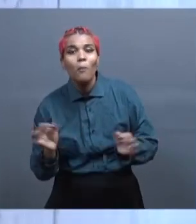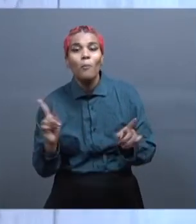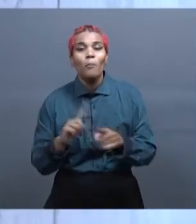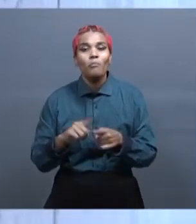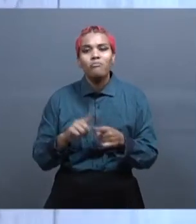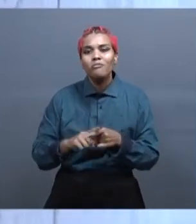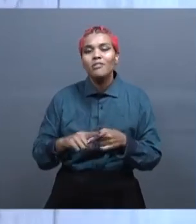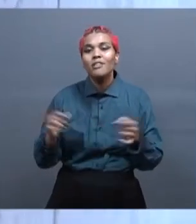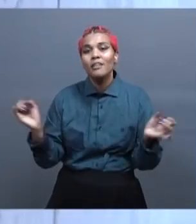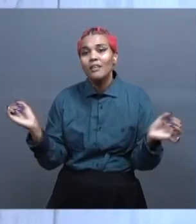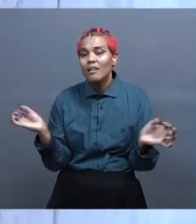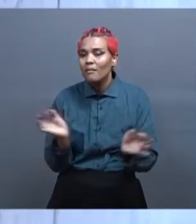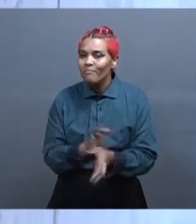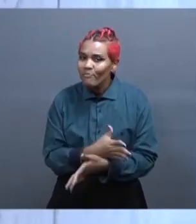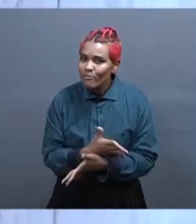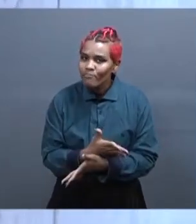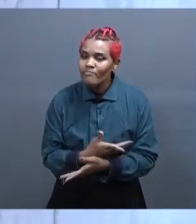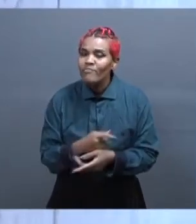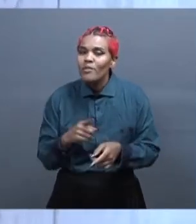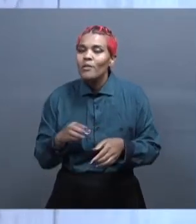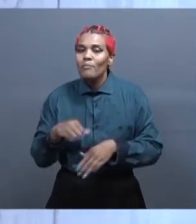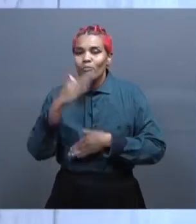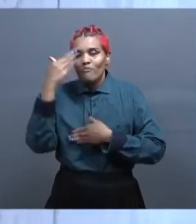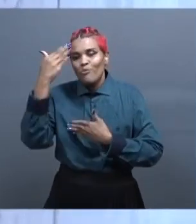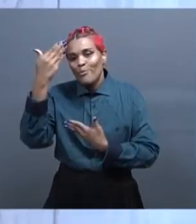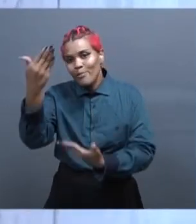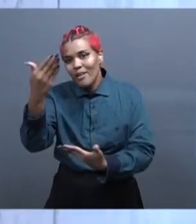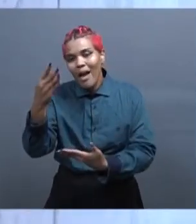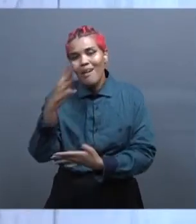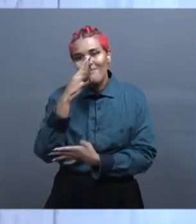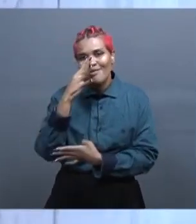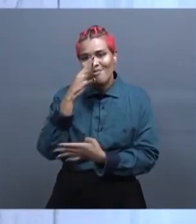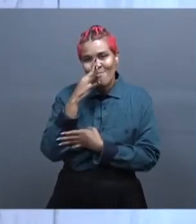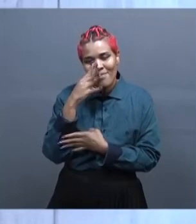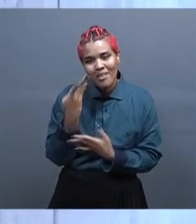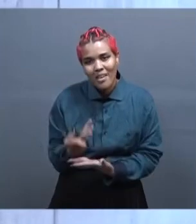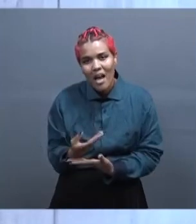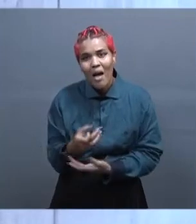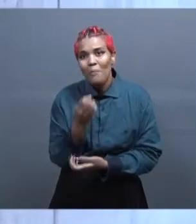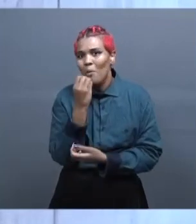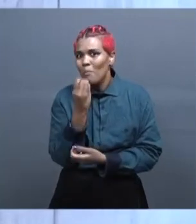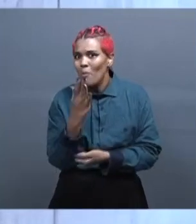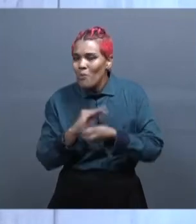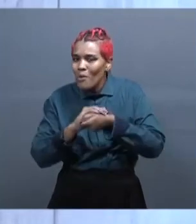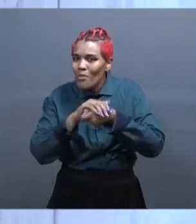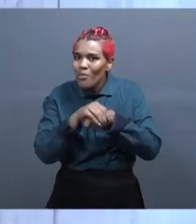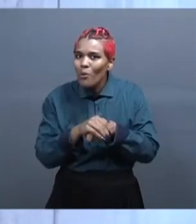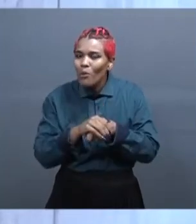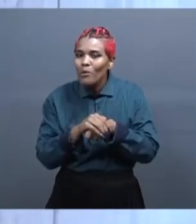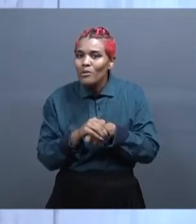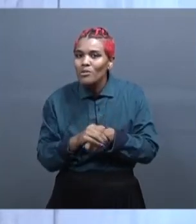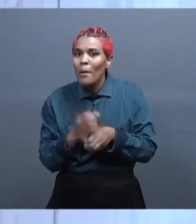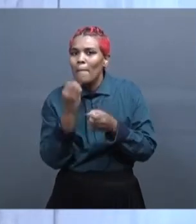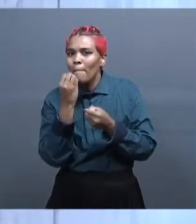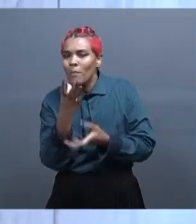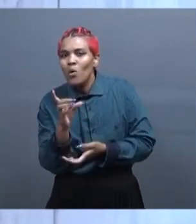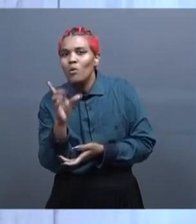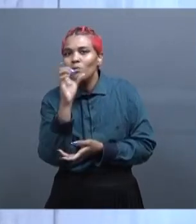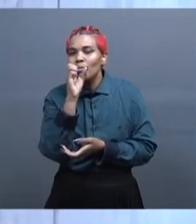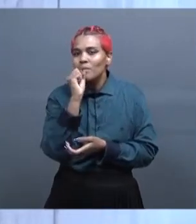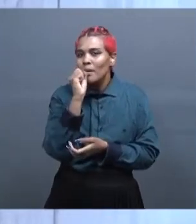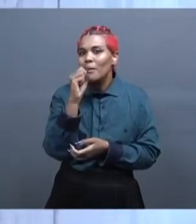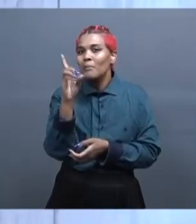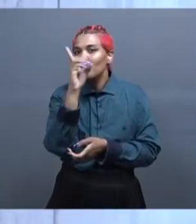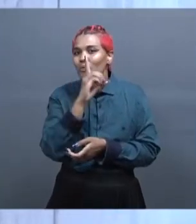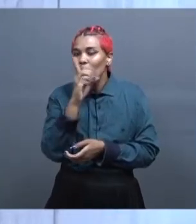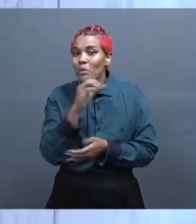da ufu fica por aqui muito obrigado pela audiência tem uma excelente noite um ótimo fim de semana eu espero na